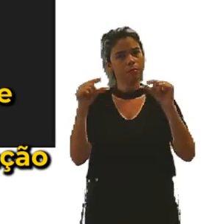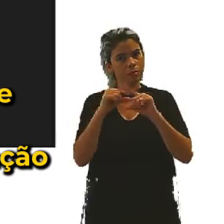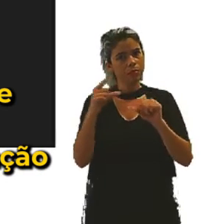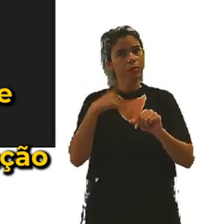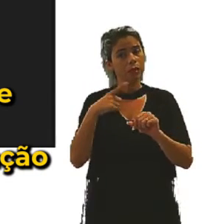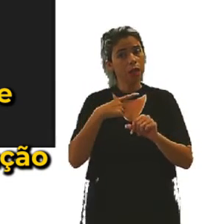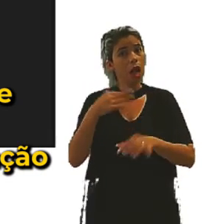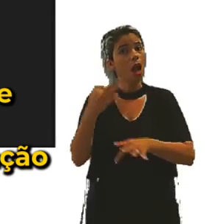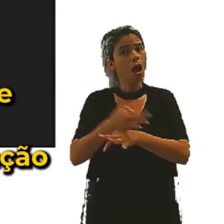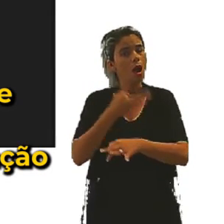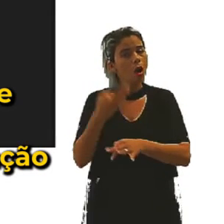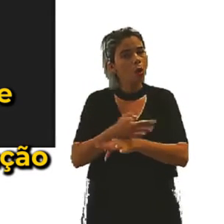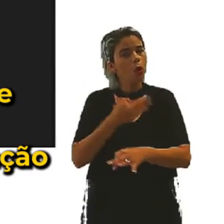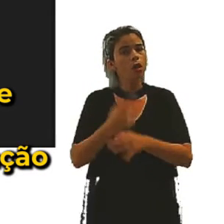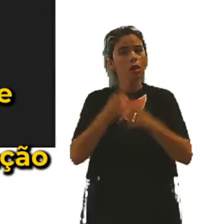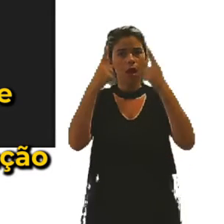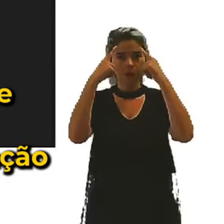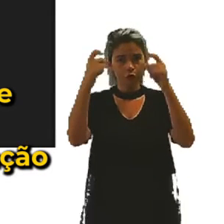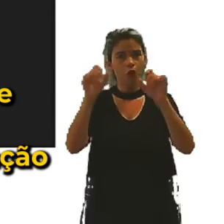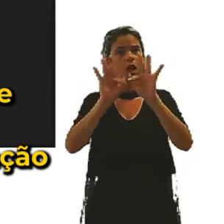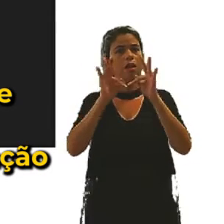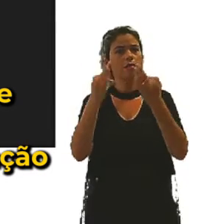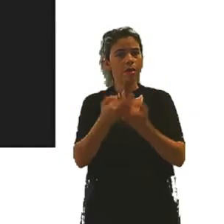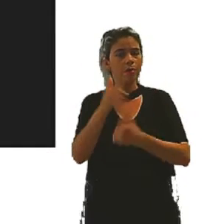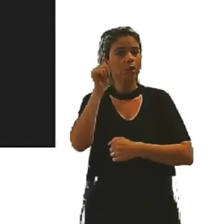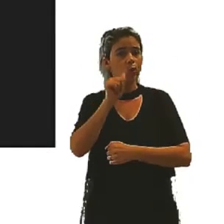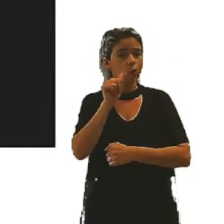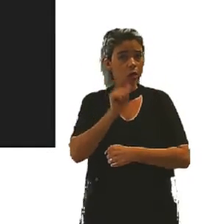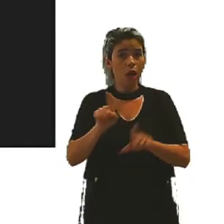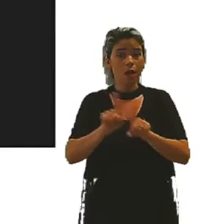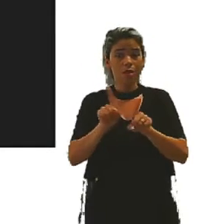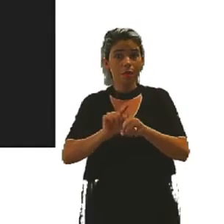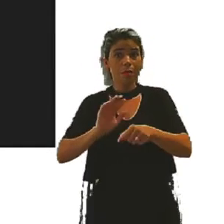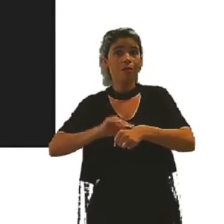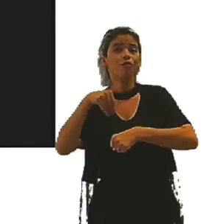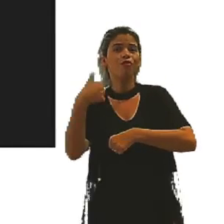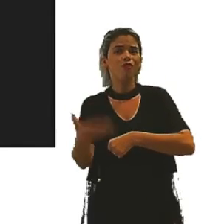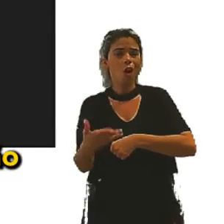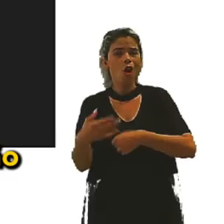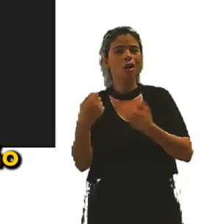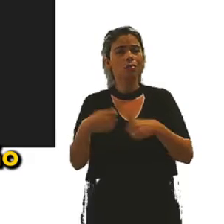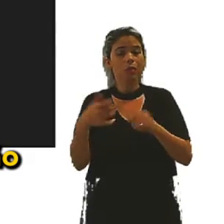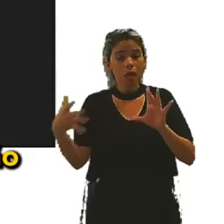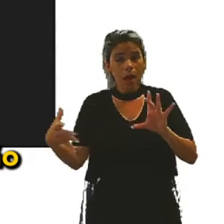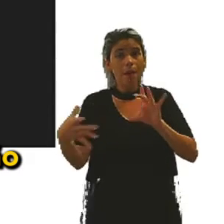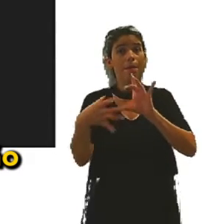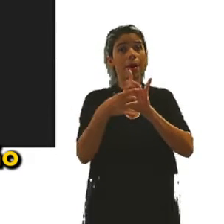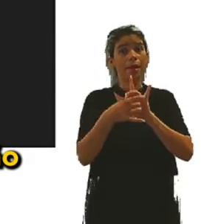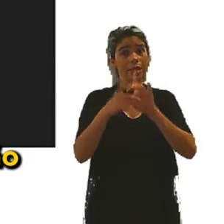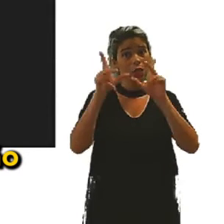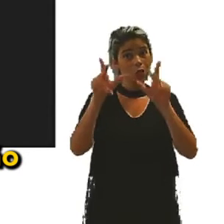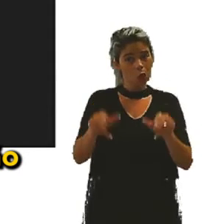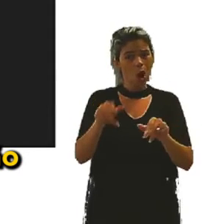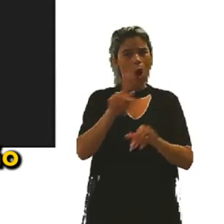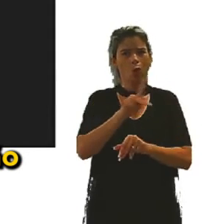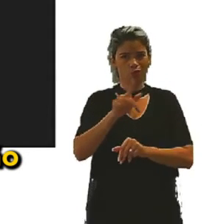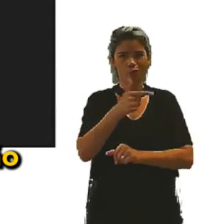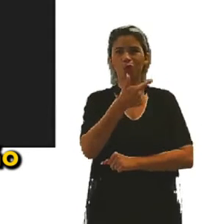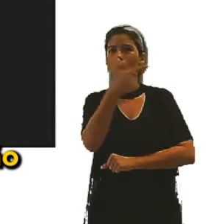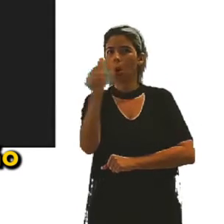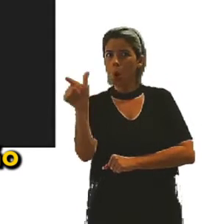enfrentamento à violência doméstica e familiar, e também articulação externa. Então, parcerias como essa, né, professor Márcio, professora Ani,